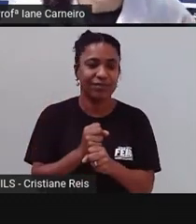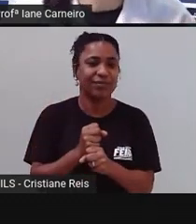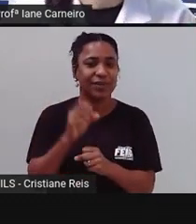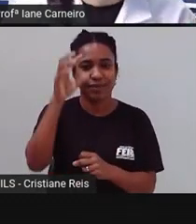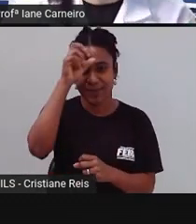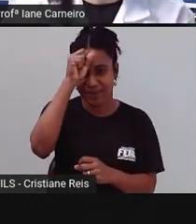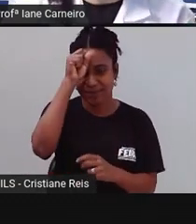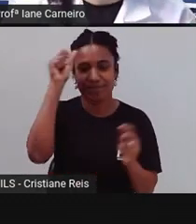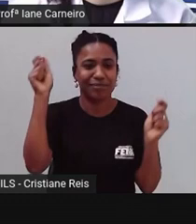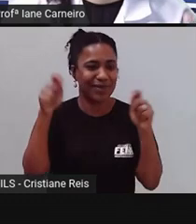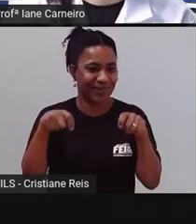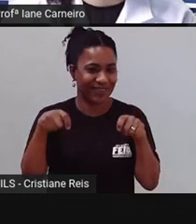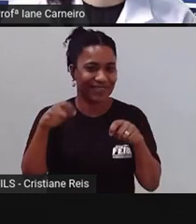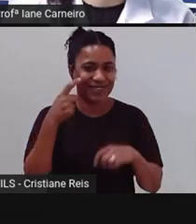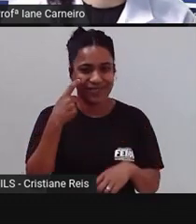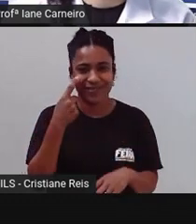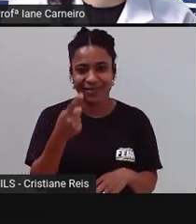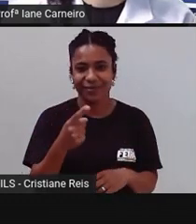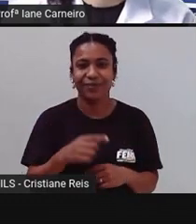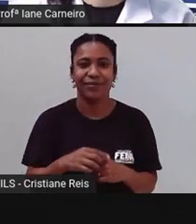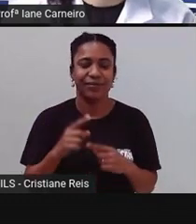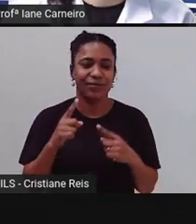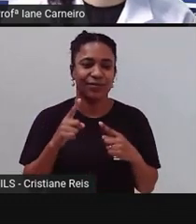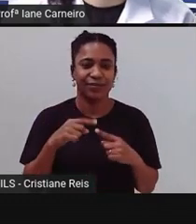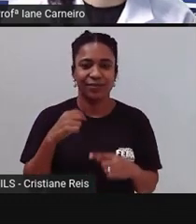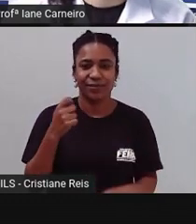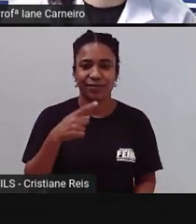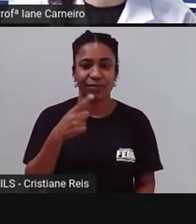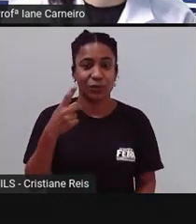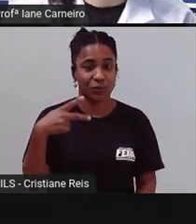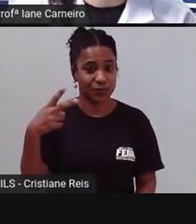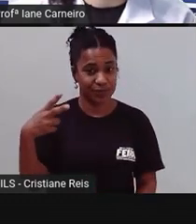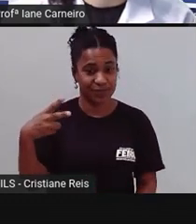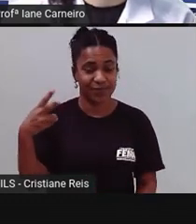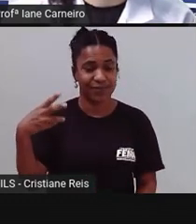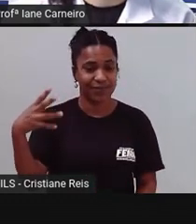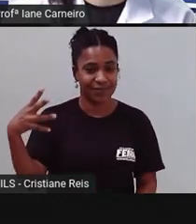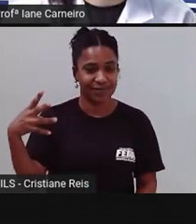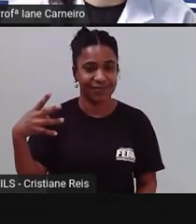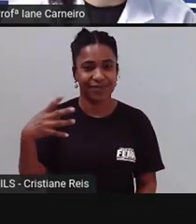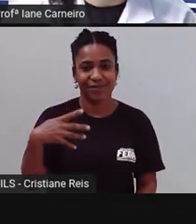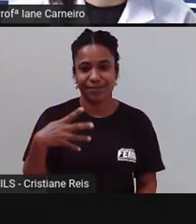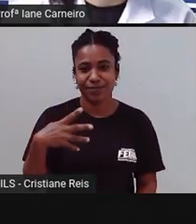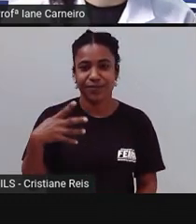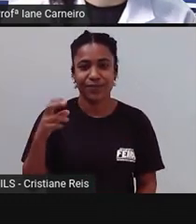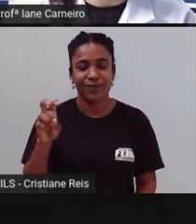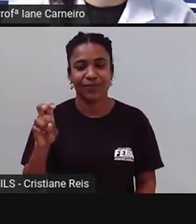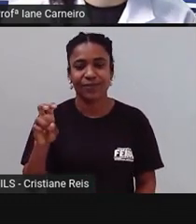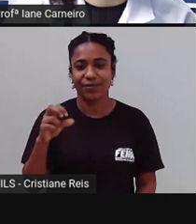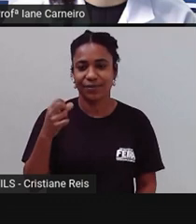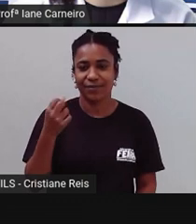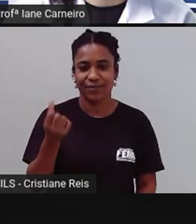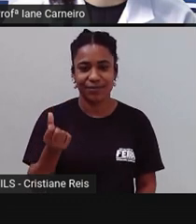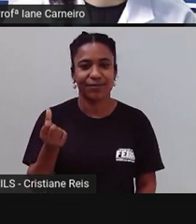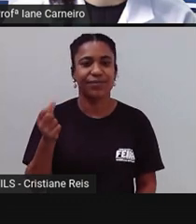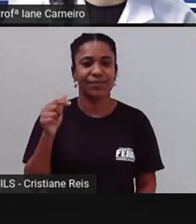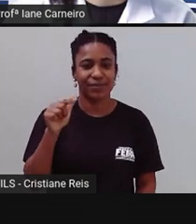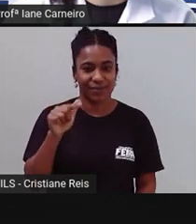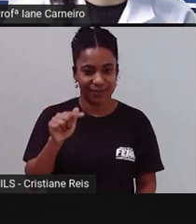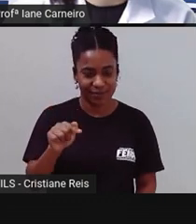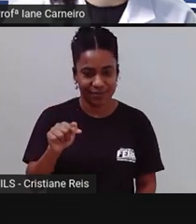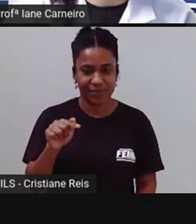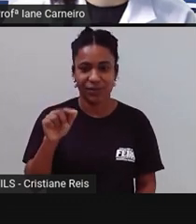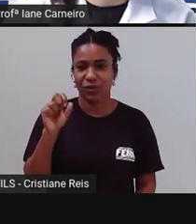novas estratégias, tá joia? Então, pode ser, ó, um, dois, três, quatro, cinco,